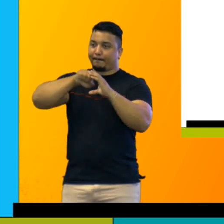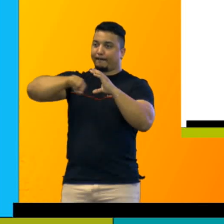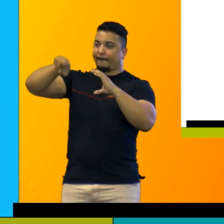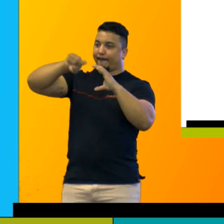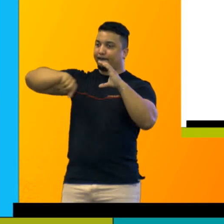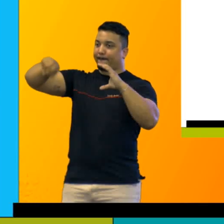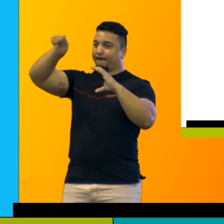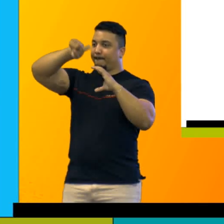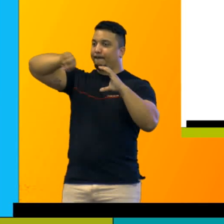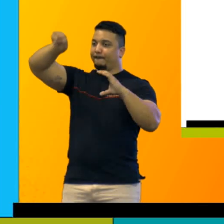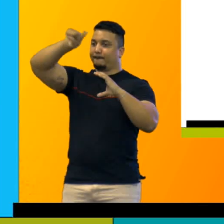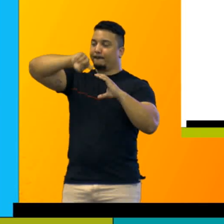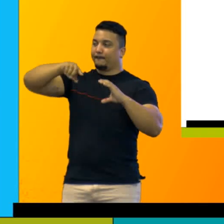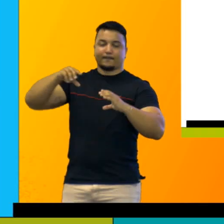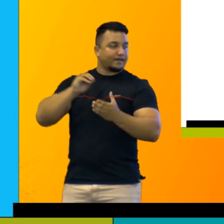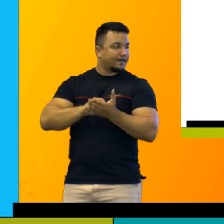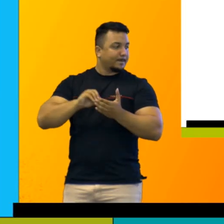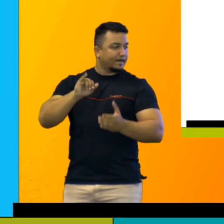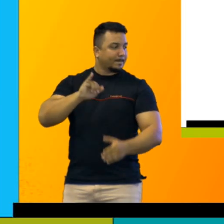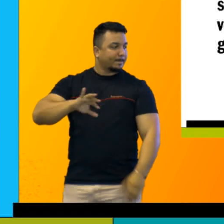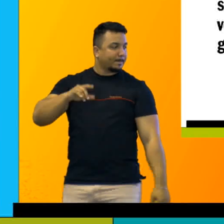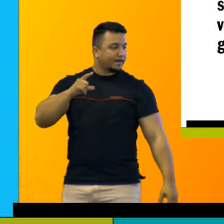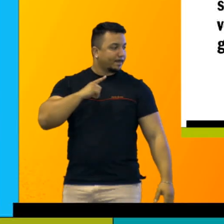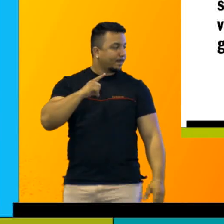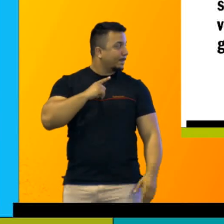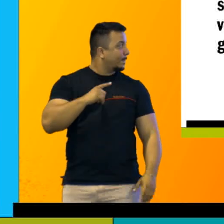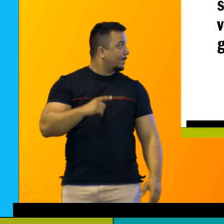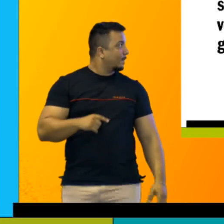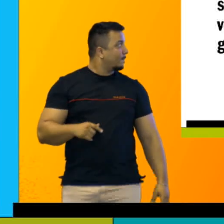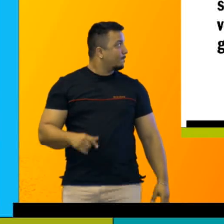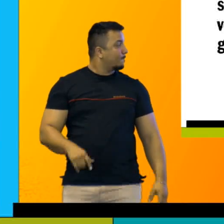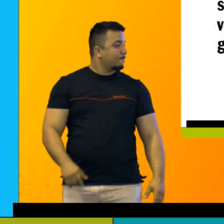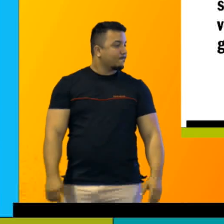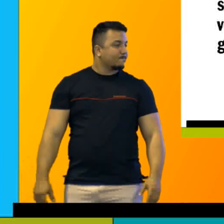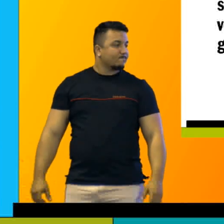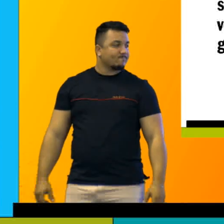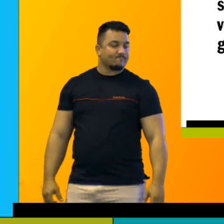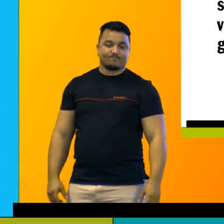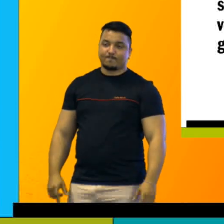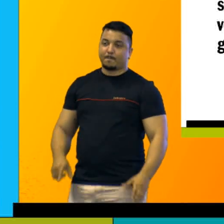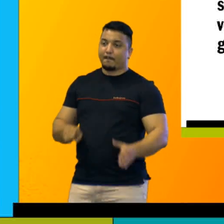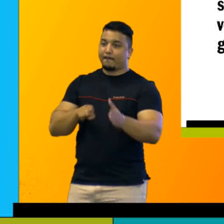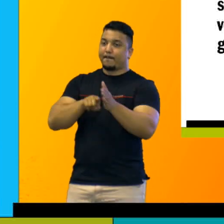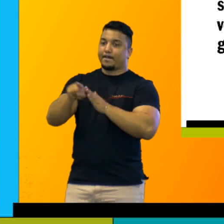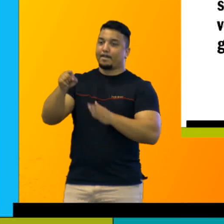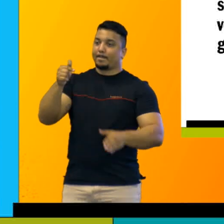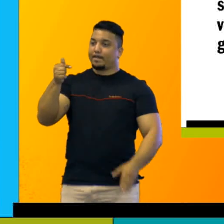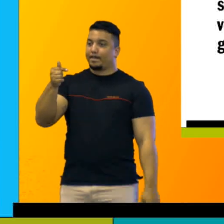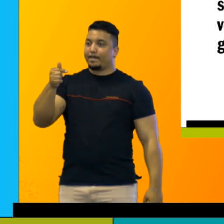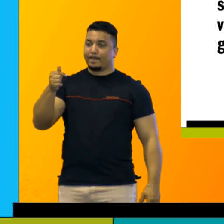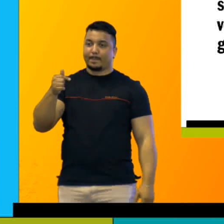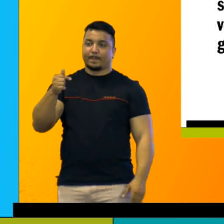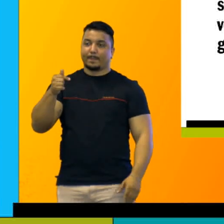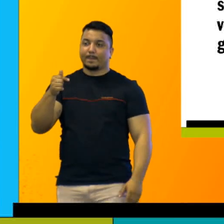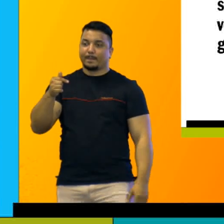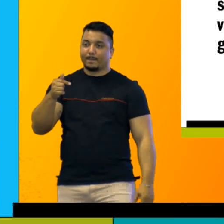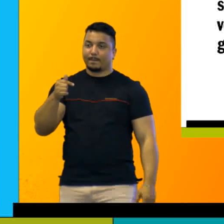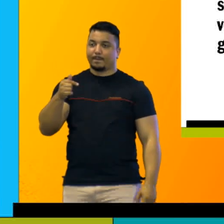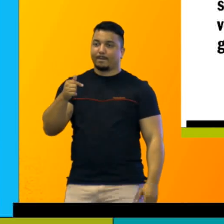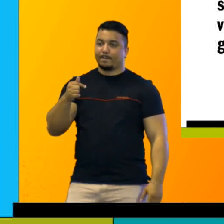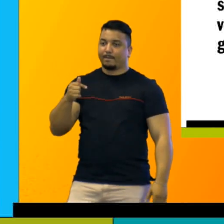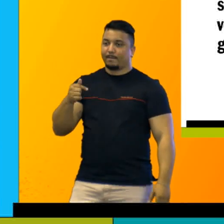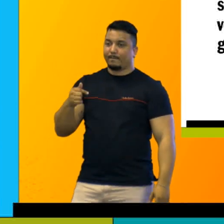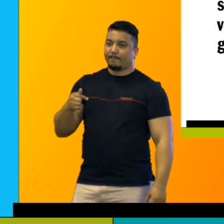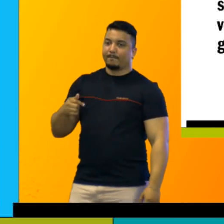do caminhão. Eu acho que faltou a figura aí dessa. Tá aí, tá aqui a figura, ó. Ah, tá aí, foi mal. 7ª questão. Não sei se é a 7ª aí, é a 7ª?